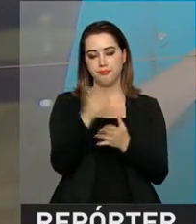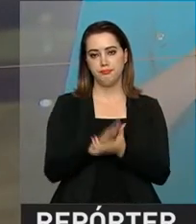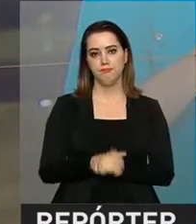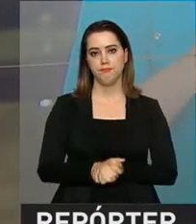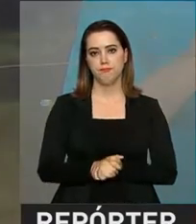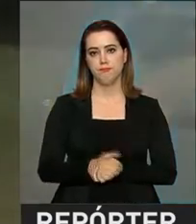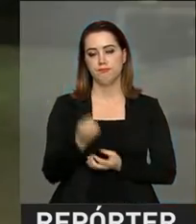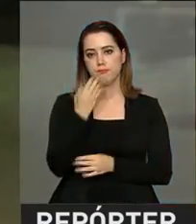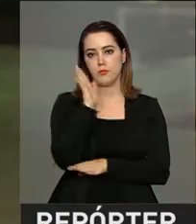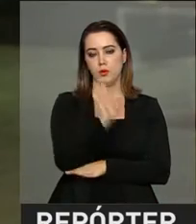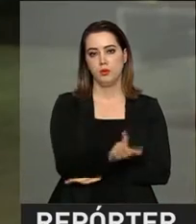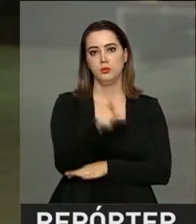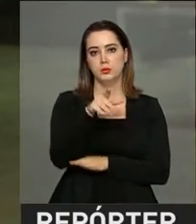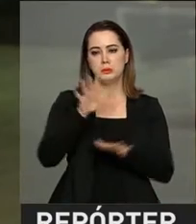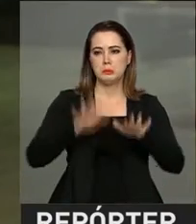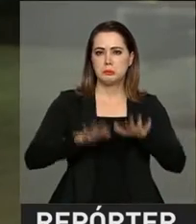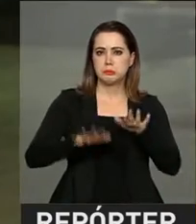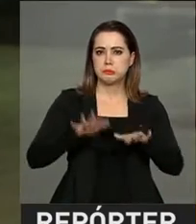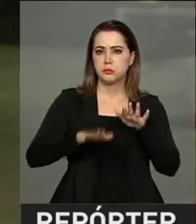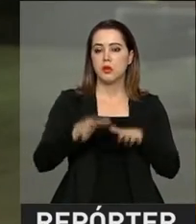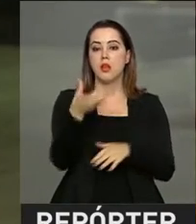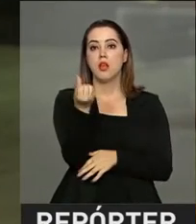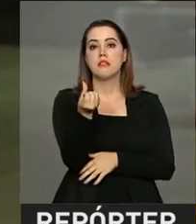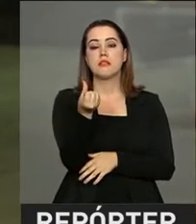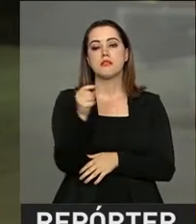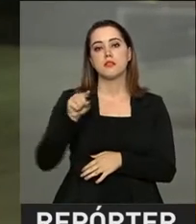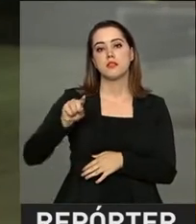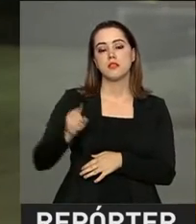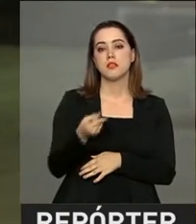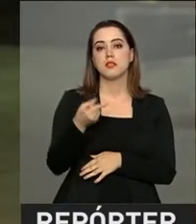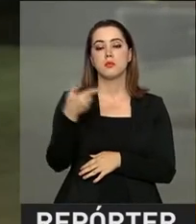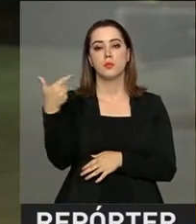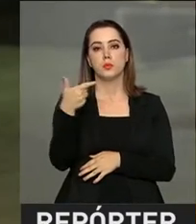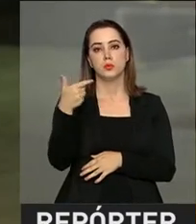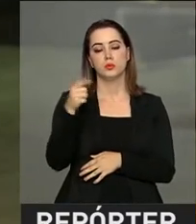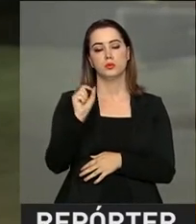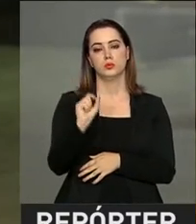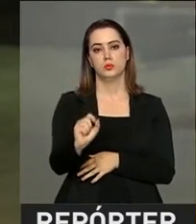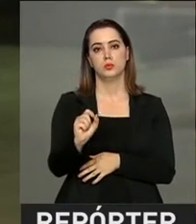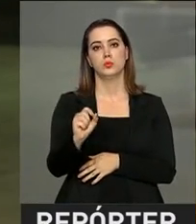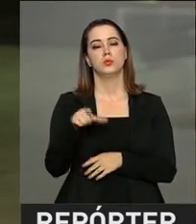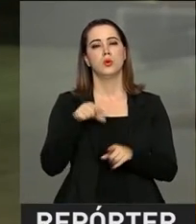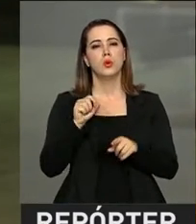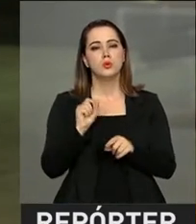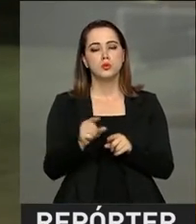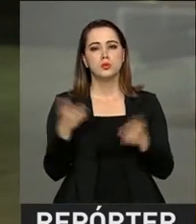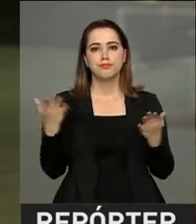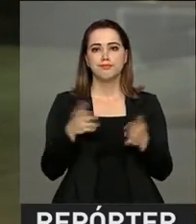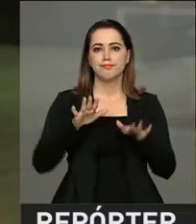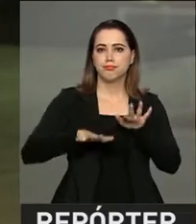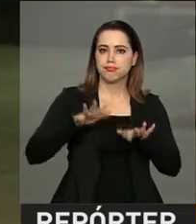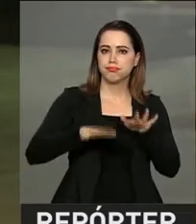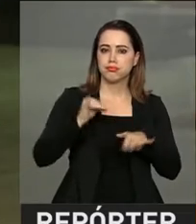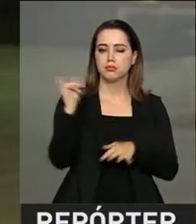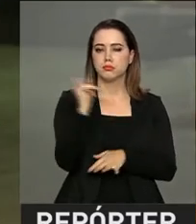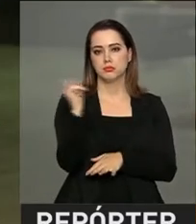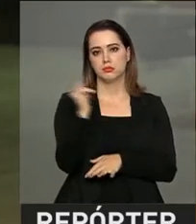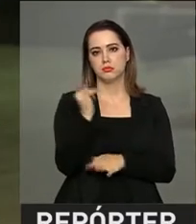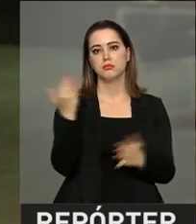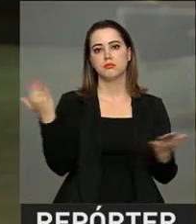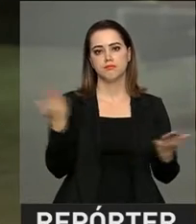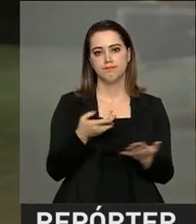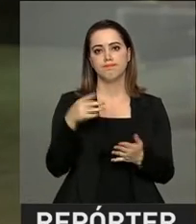boa tarde josé luiz o terremoto de magnitude 6.2 na escala richter que atingiu a itália na madrugada desta quarta-feira